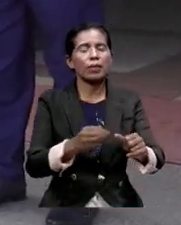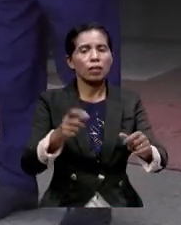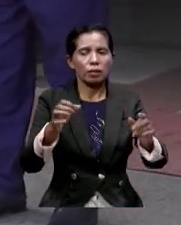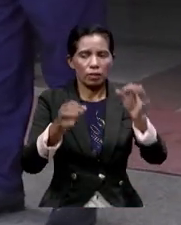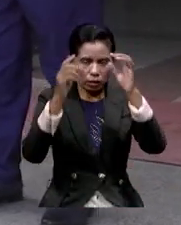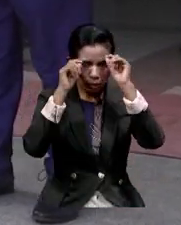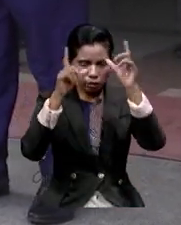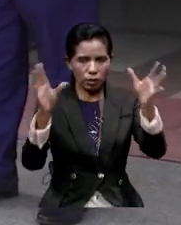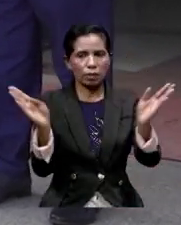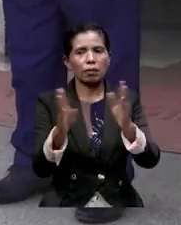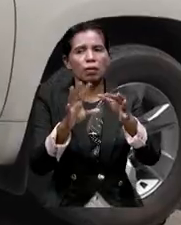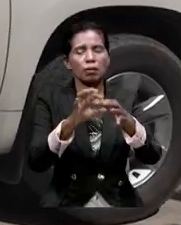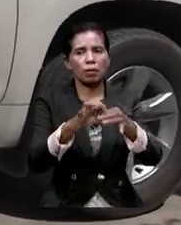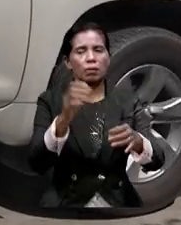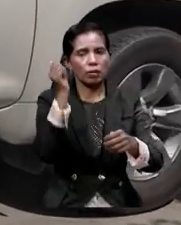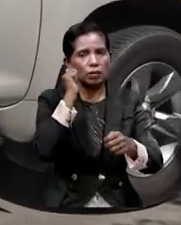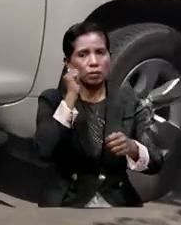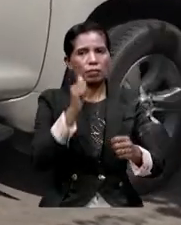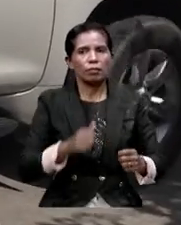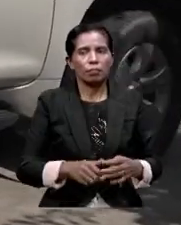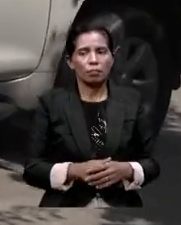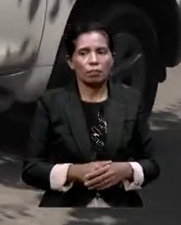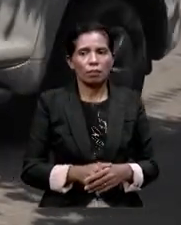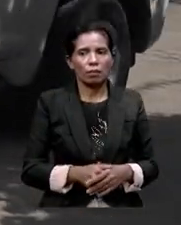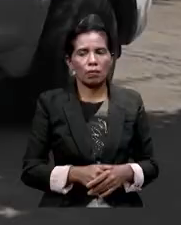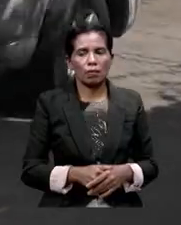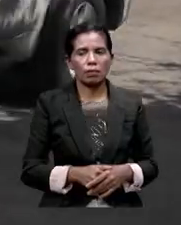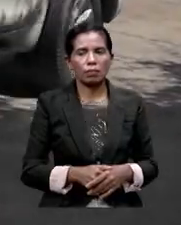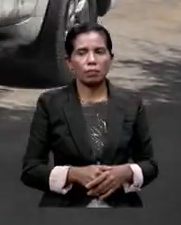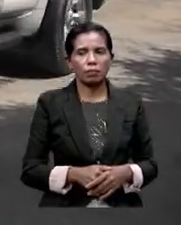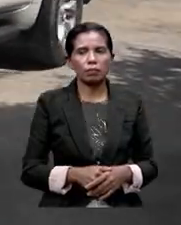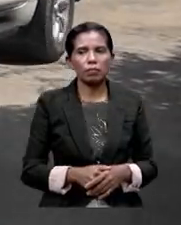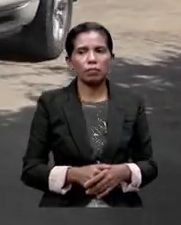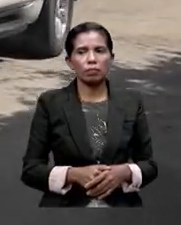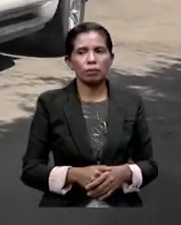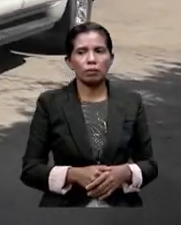Timor-Leste sai membro definitivo ASEAN. Leo Borges, Tito Silva, GMN.